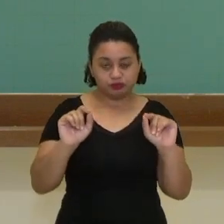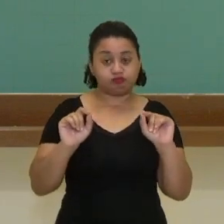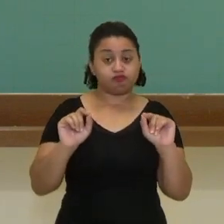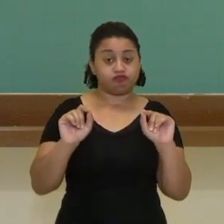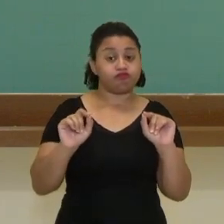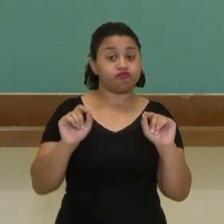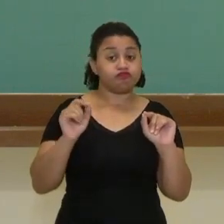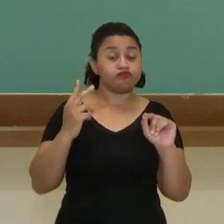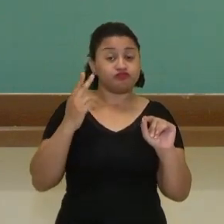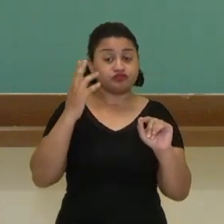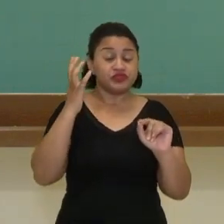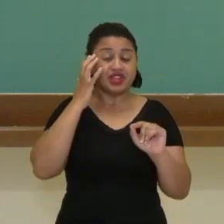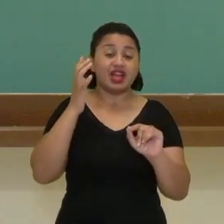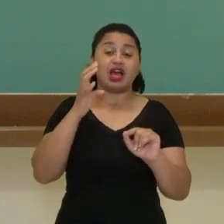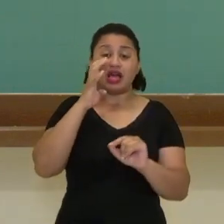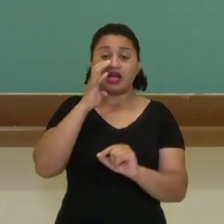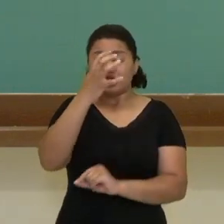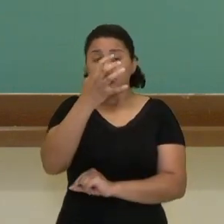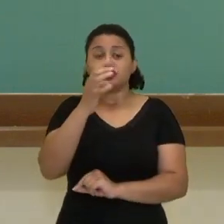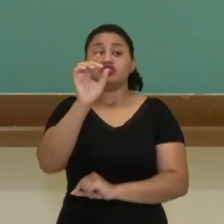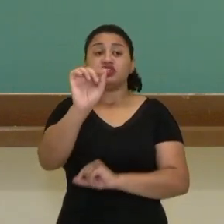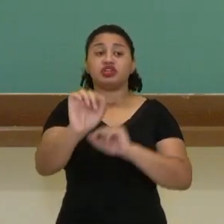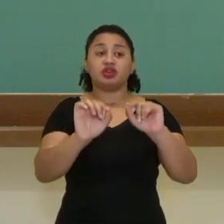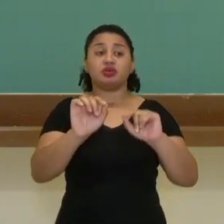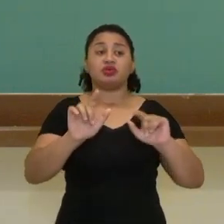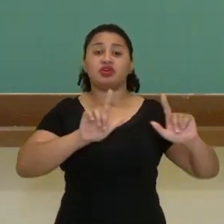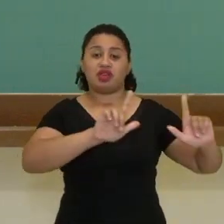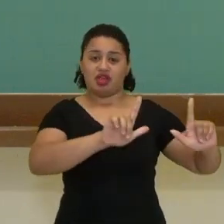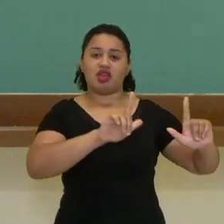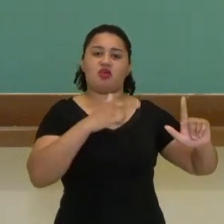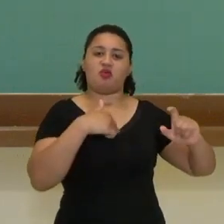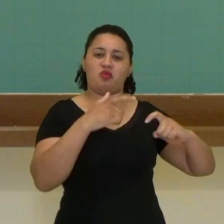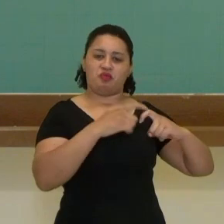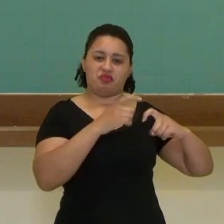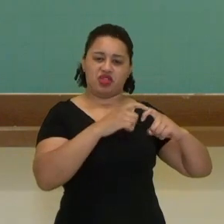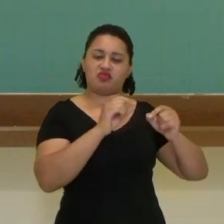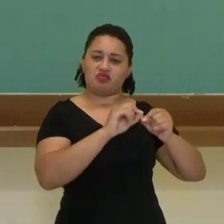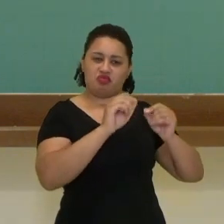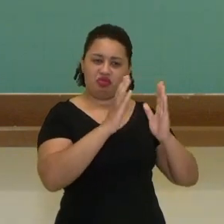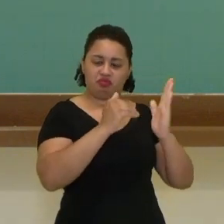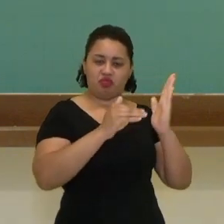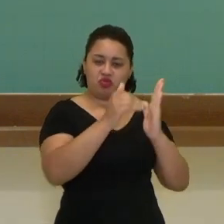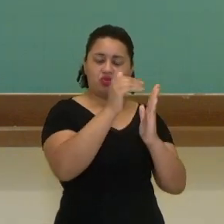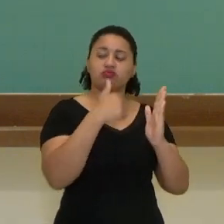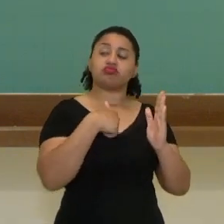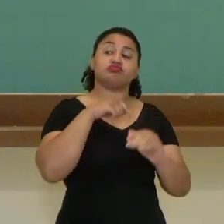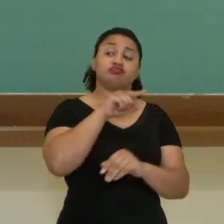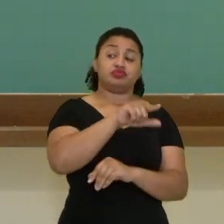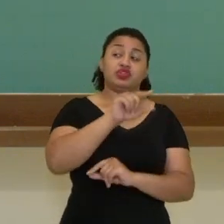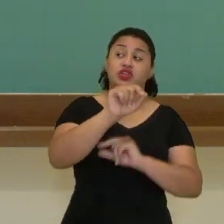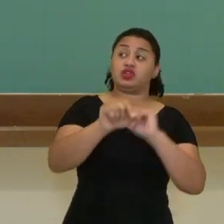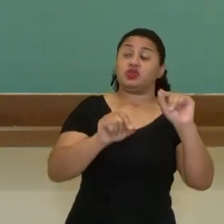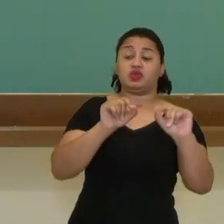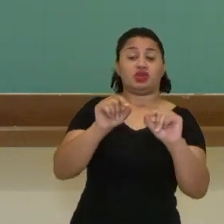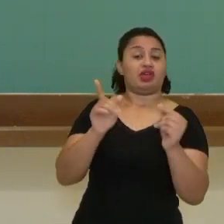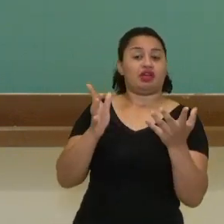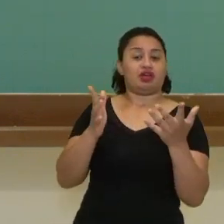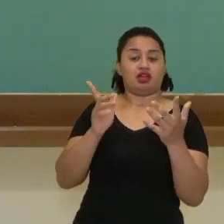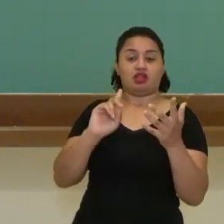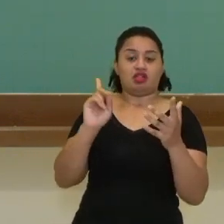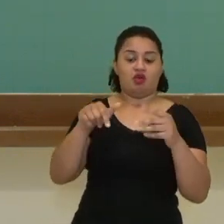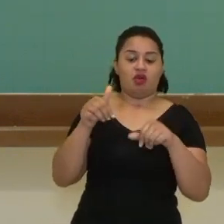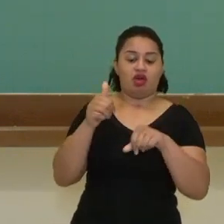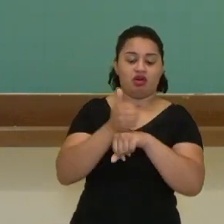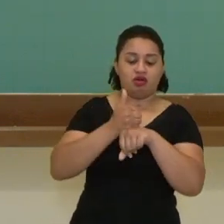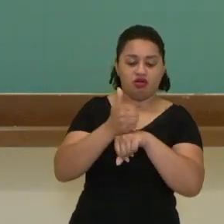o Vincent acaba criticando uma das obras do Dr. Gachet, e o Dr. Gachet acaba sendo não tão